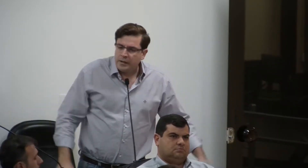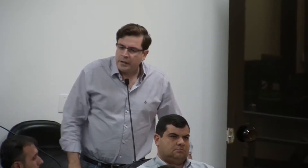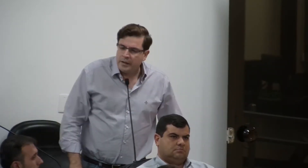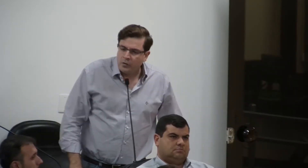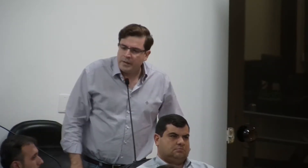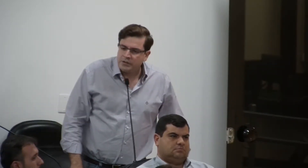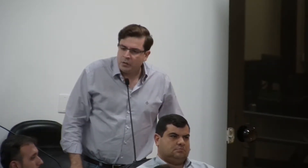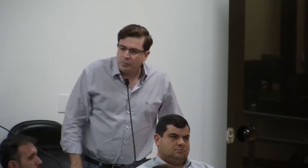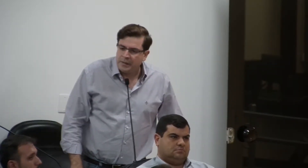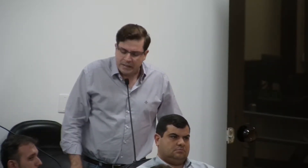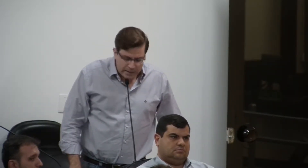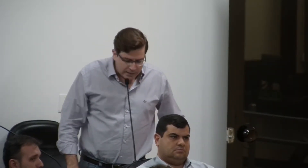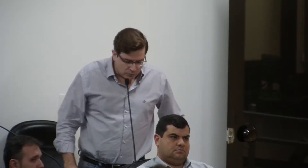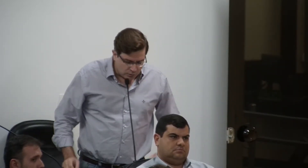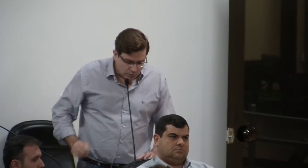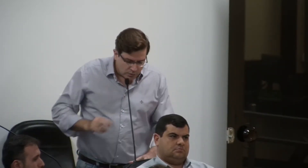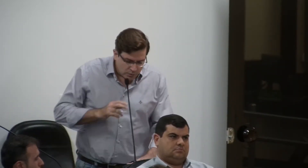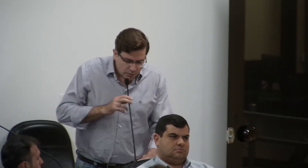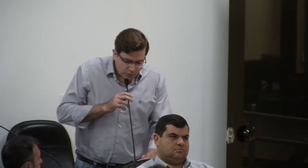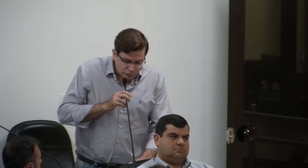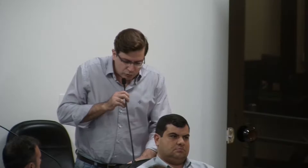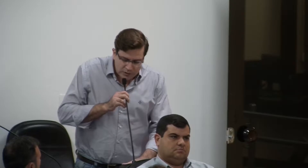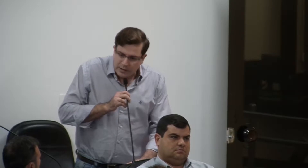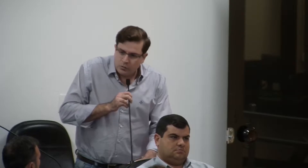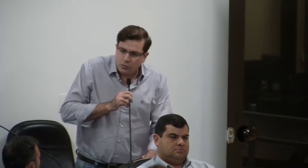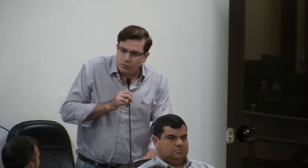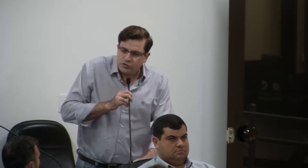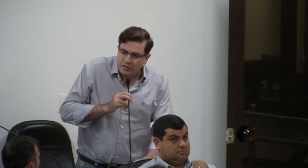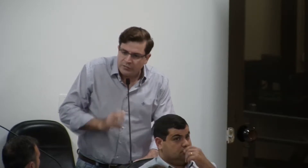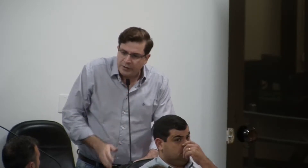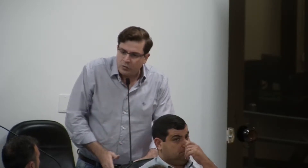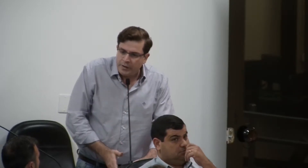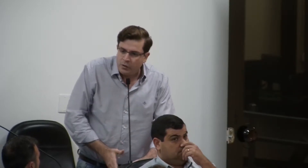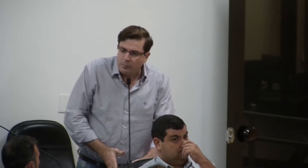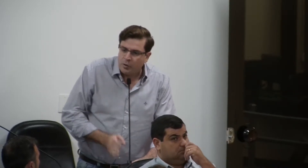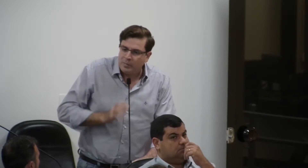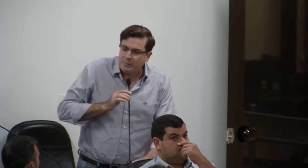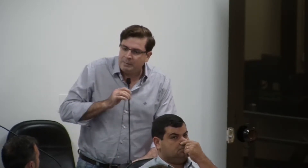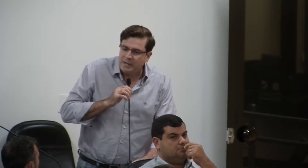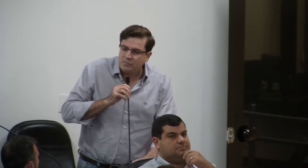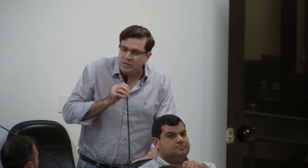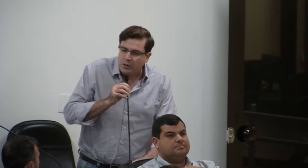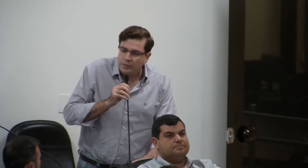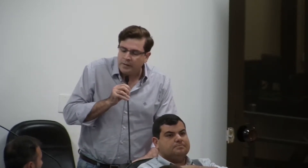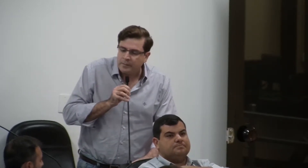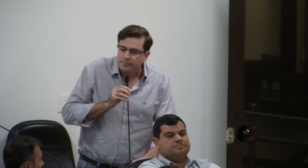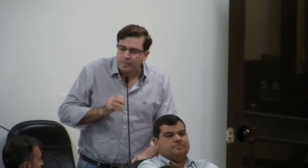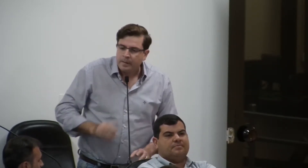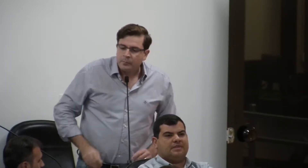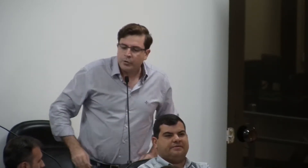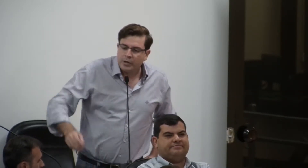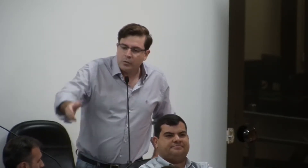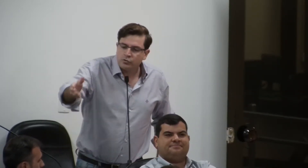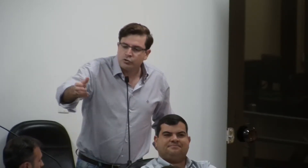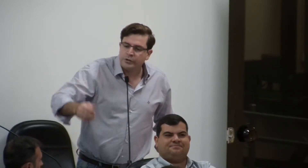E aí realmente é complicado escutar do sem vergonha, que é um problema mental, né? Porque quando o senhor tem